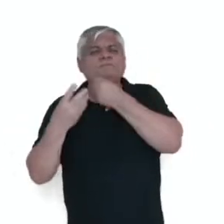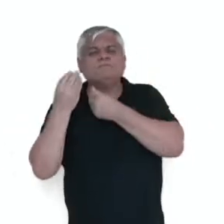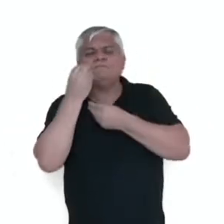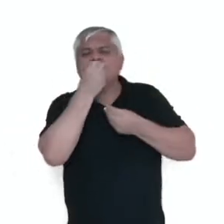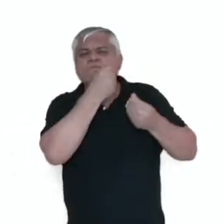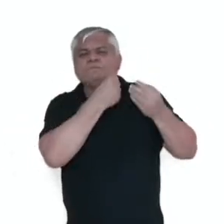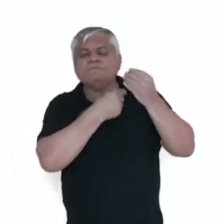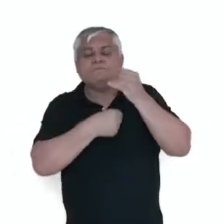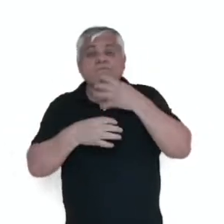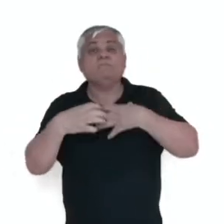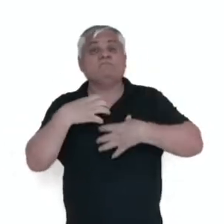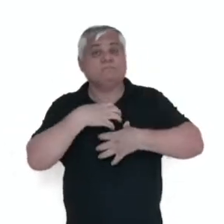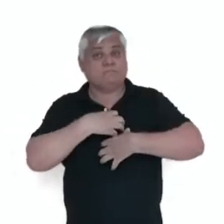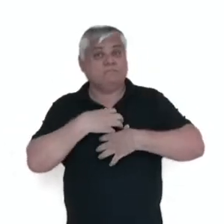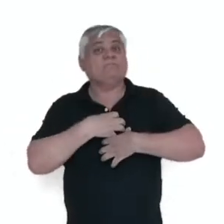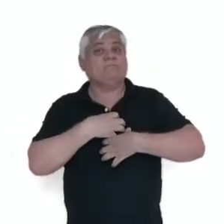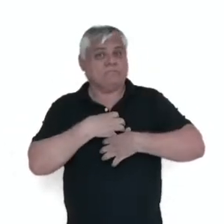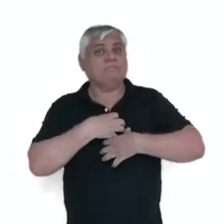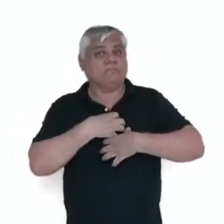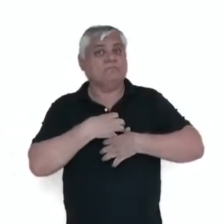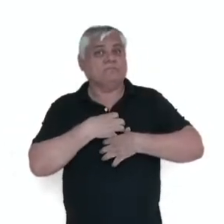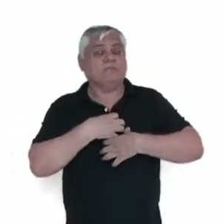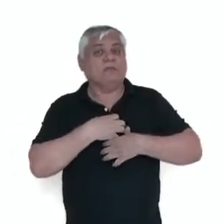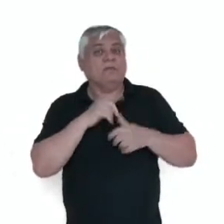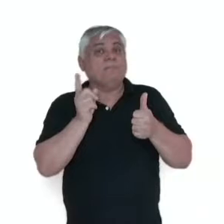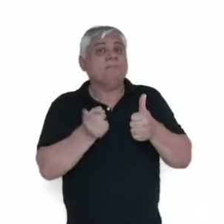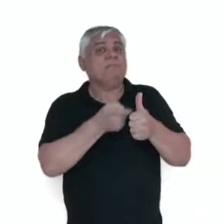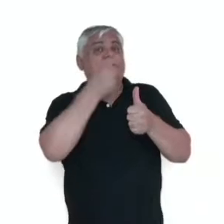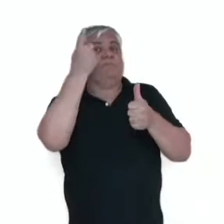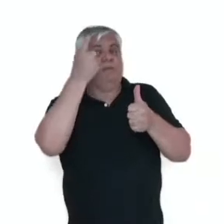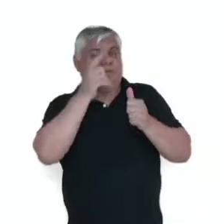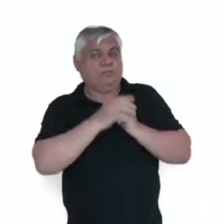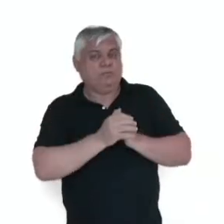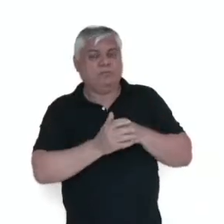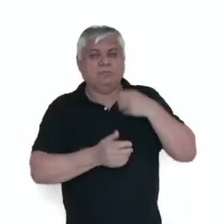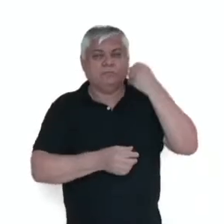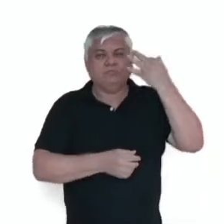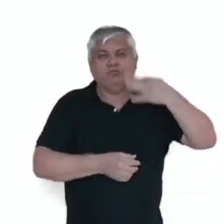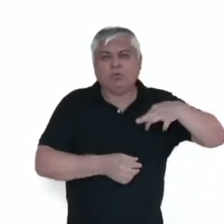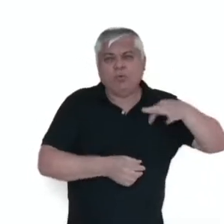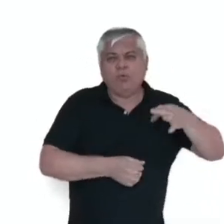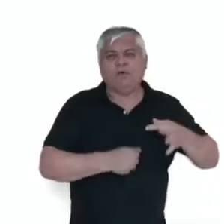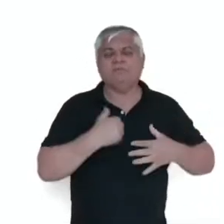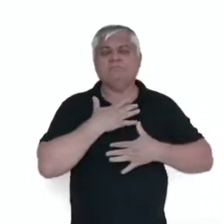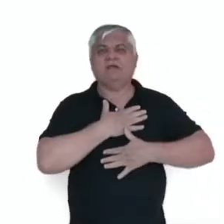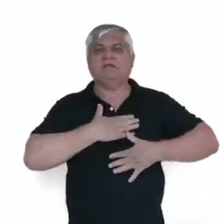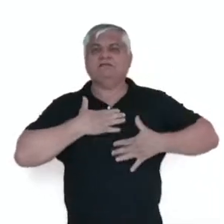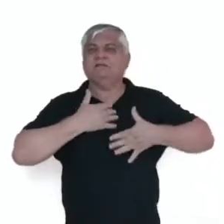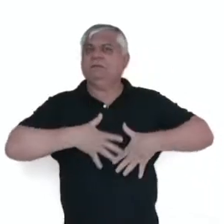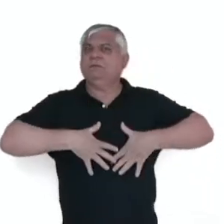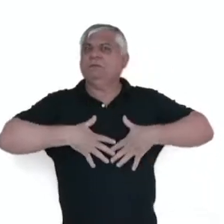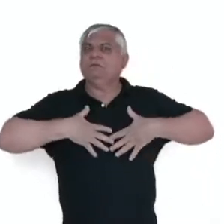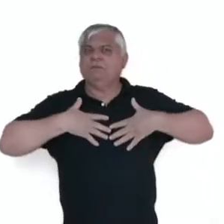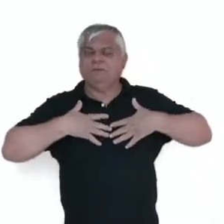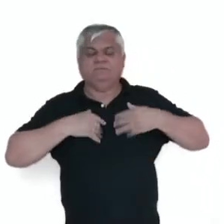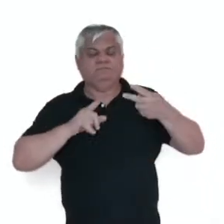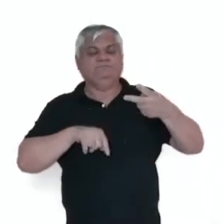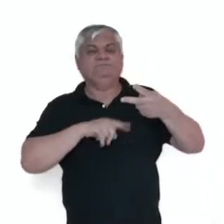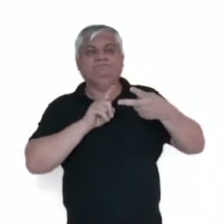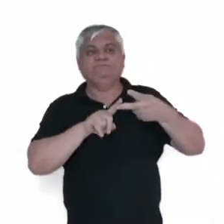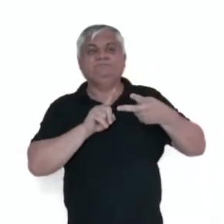sinto, o sentimento que eu tenho a partir dessas experiências, como dor, prazer, etc. E as ideias